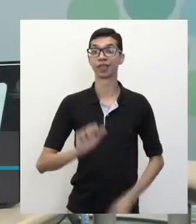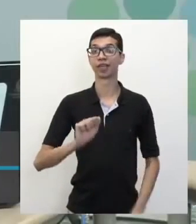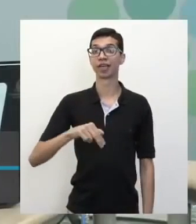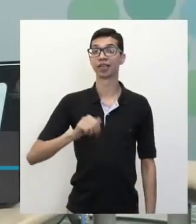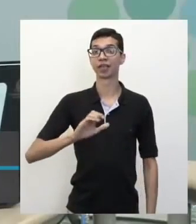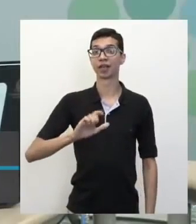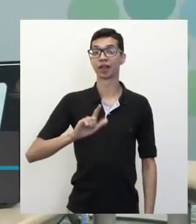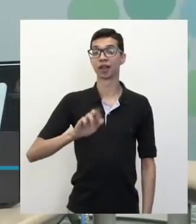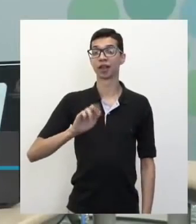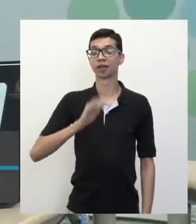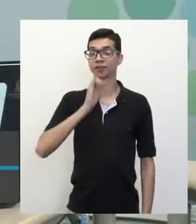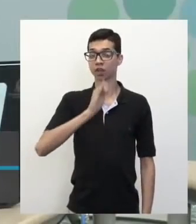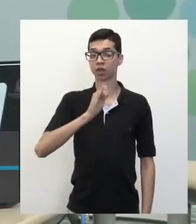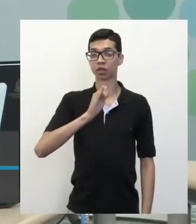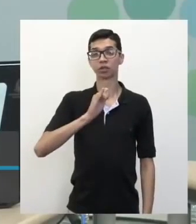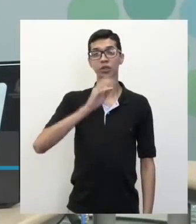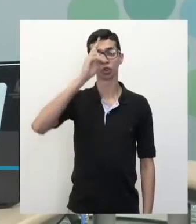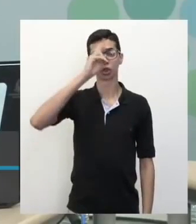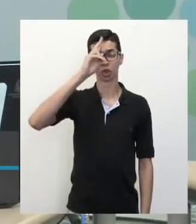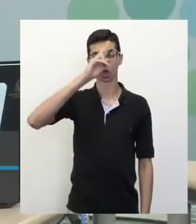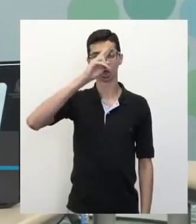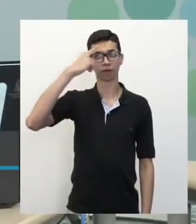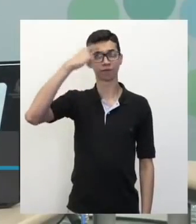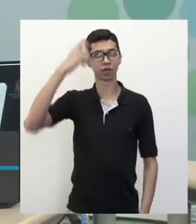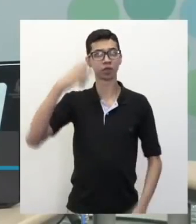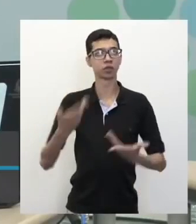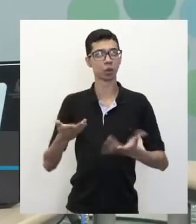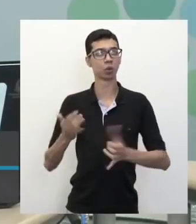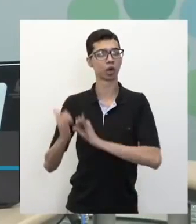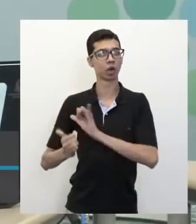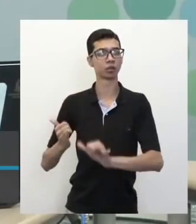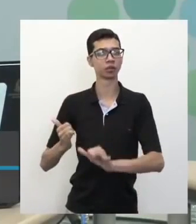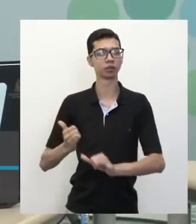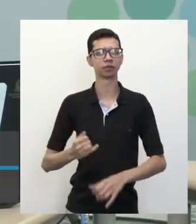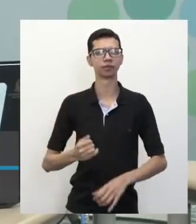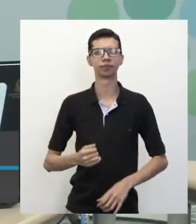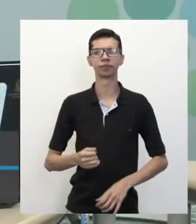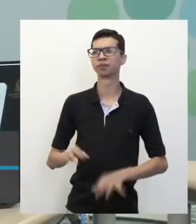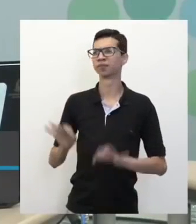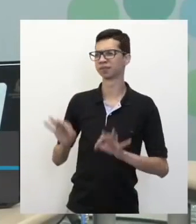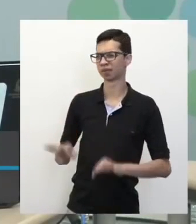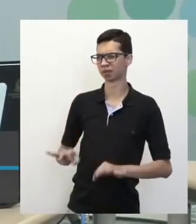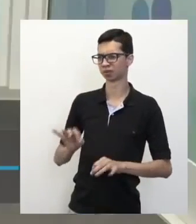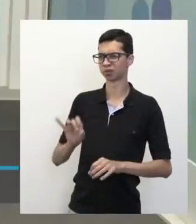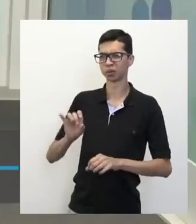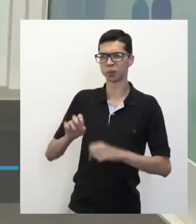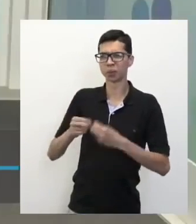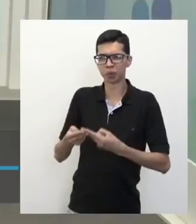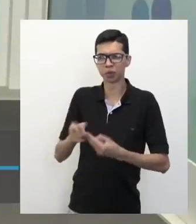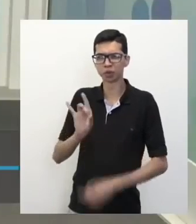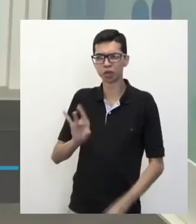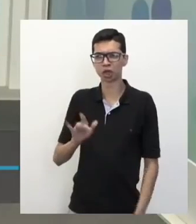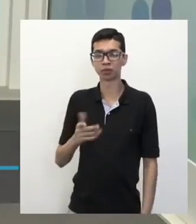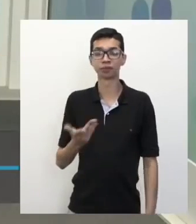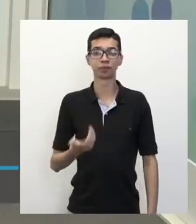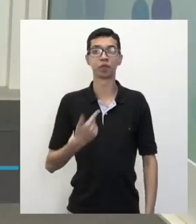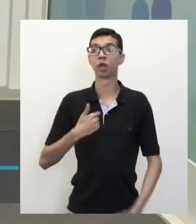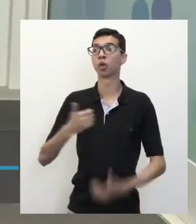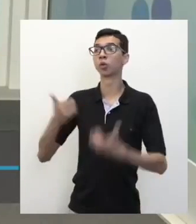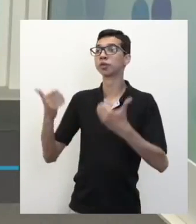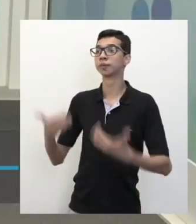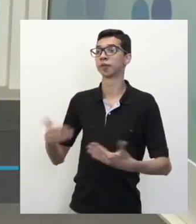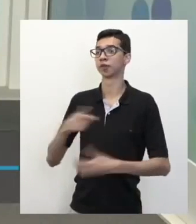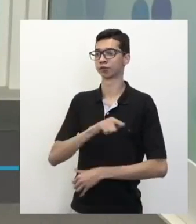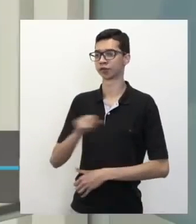ser considerada lenda. Será que só por isso? Só porque a história é inventada? Então vamos lá, olha só, deixa eu só explicar uma coisa para